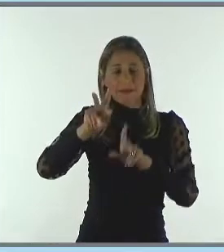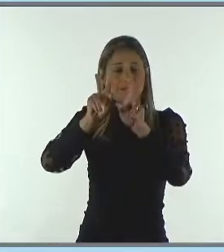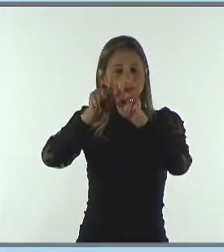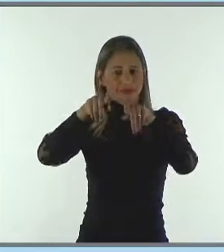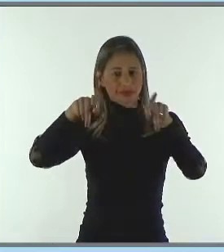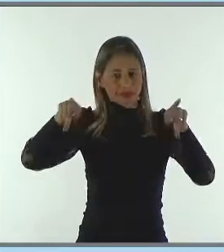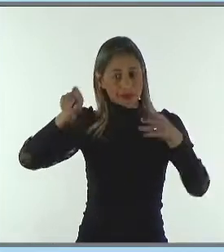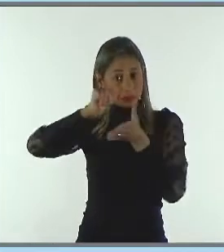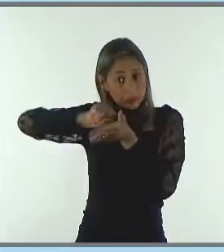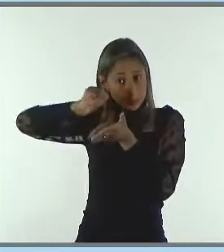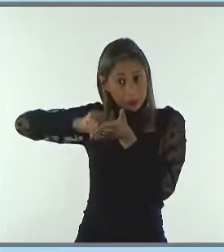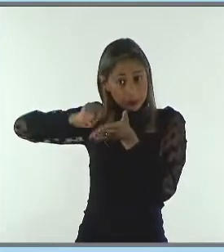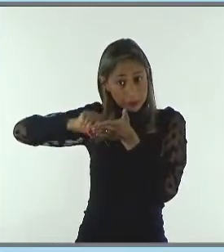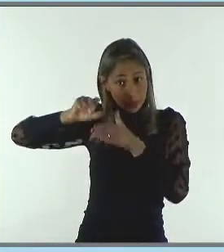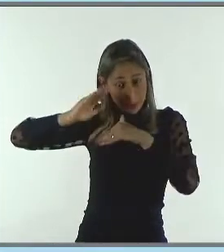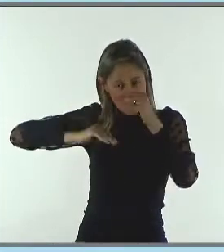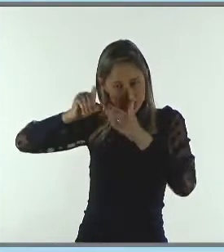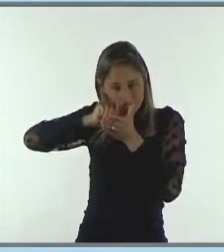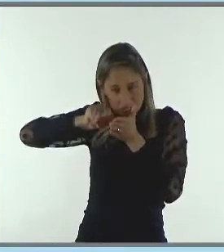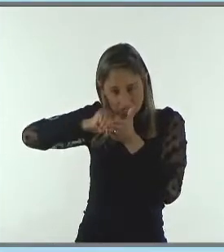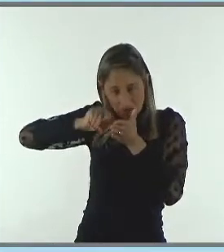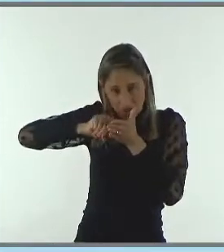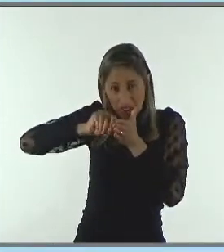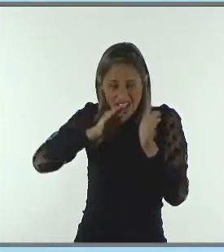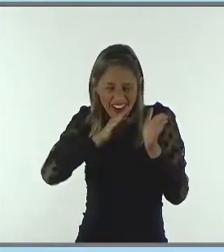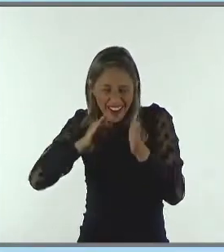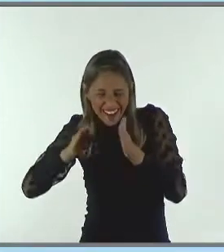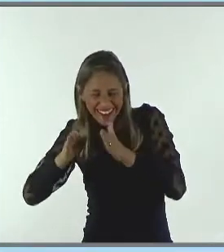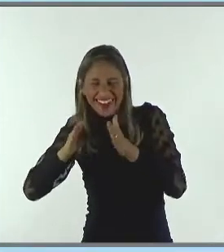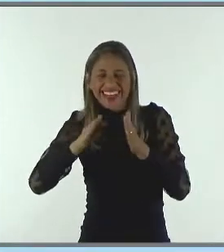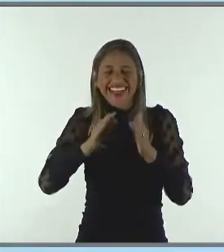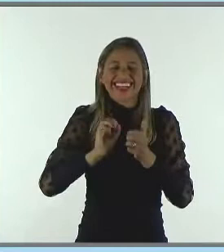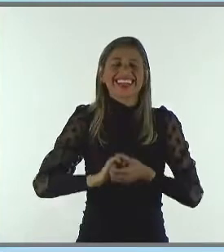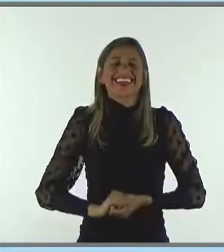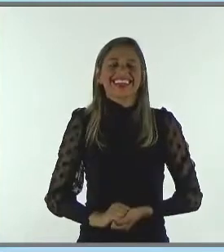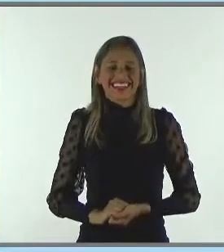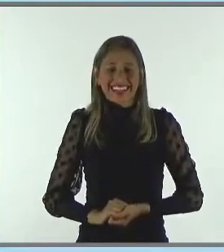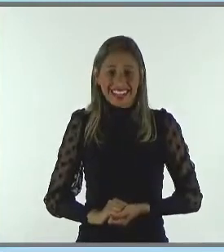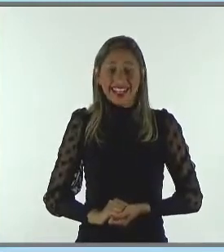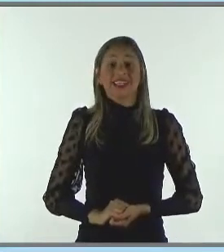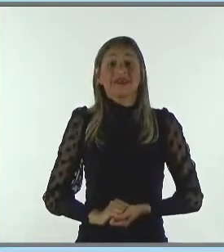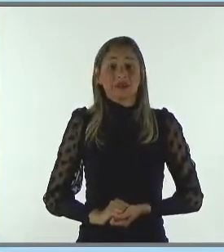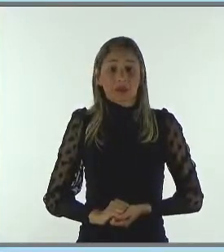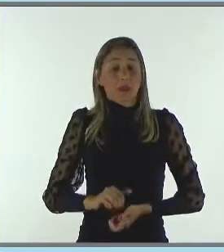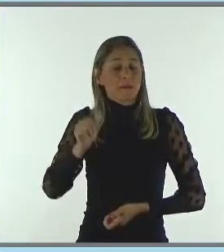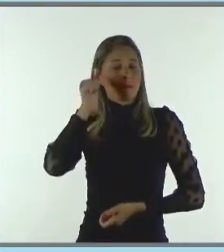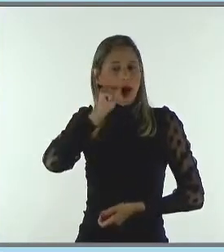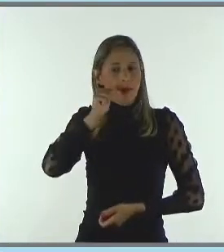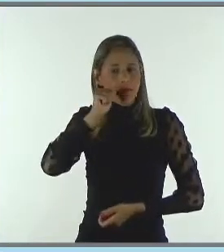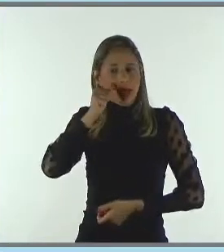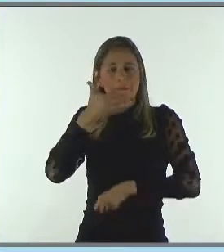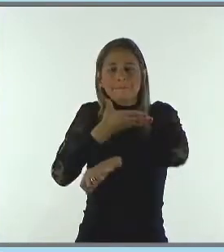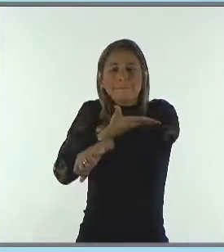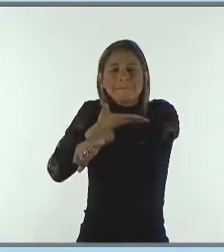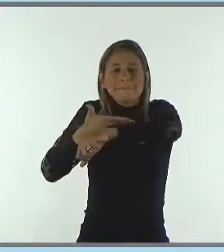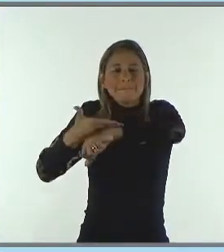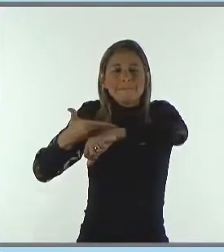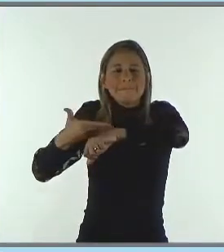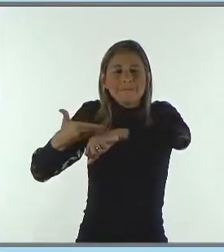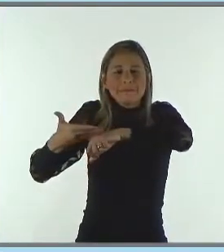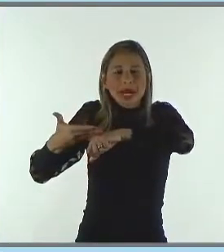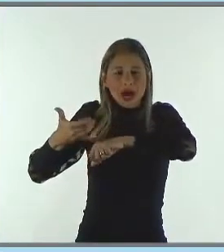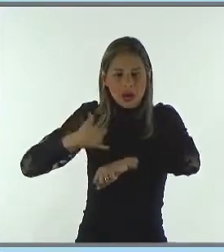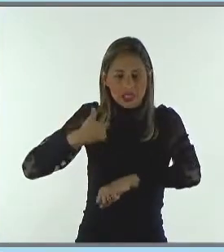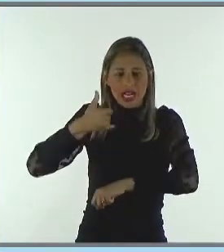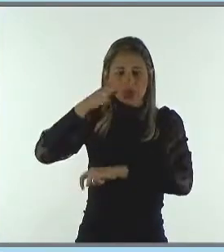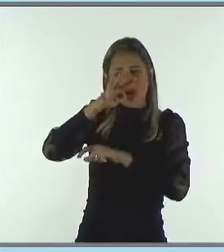sou escritora, não necessariamente nessa ordem. Sou uma mulher branca, de 40 e